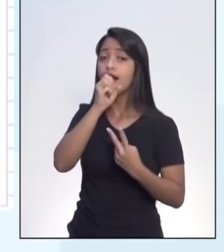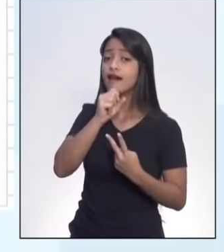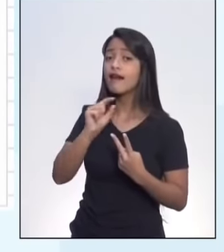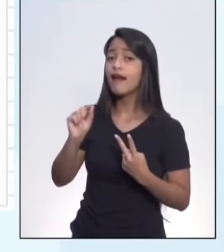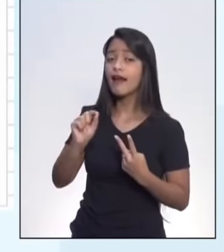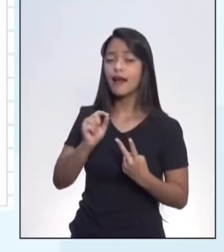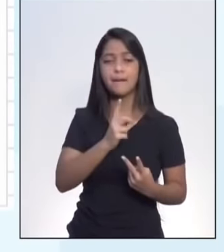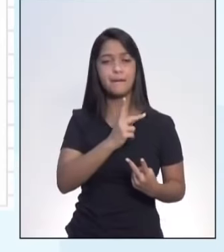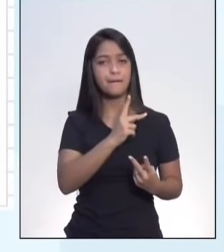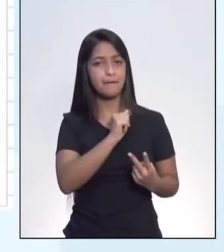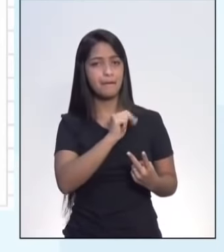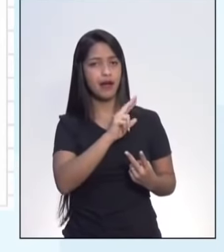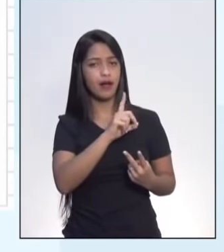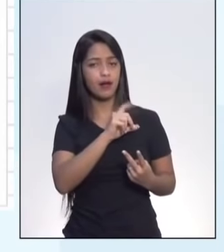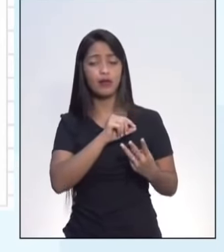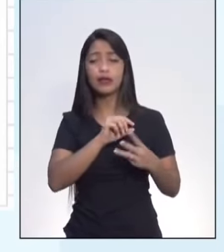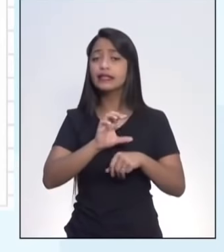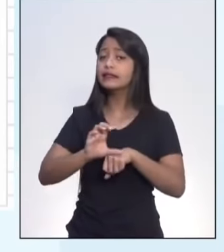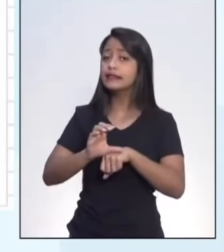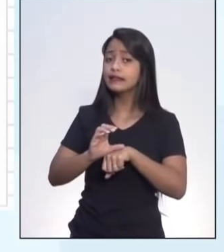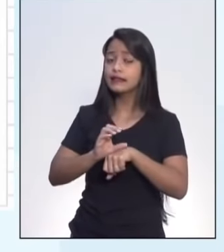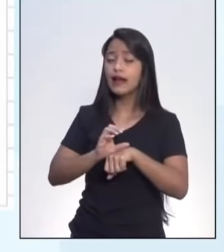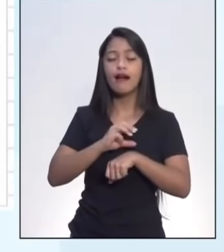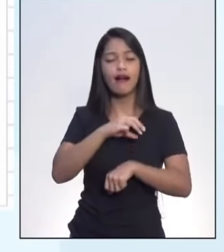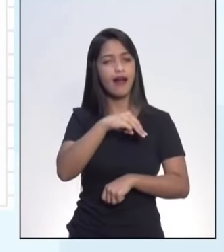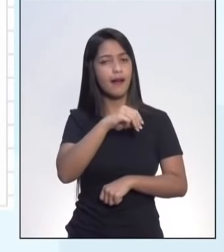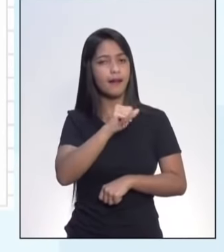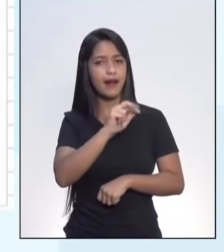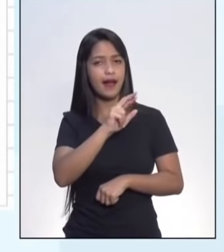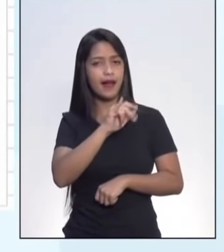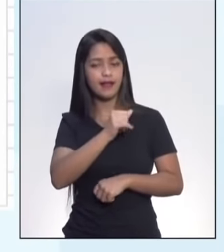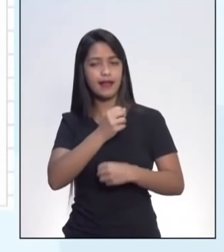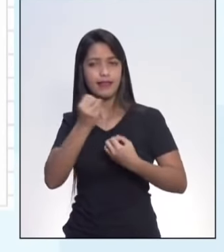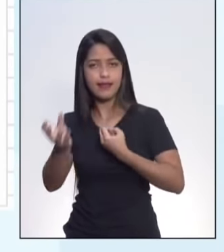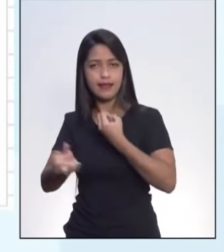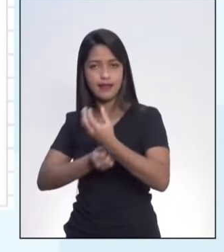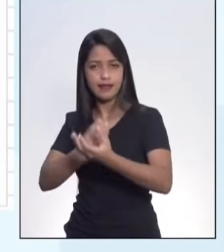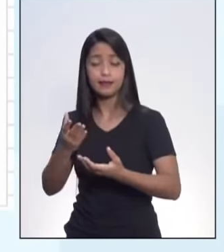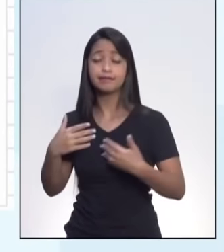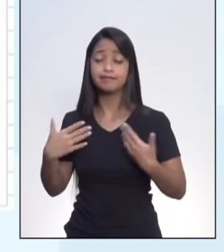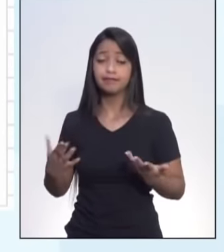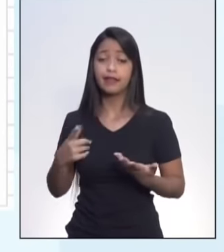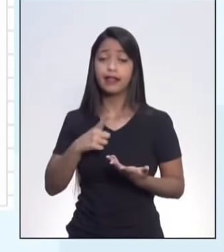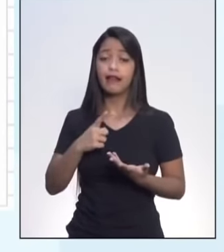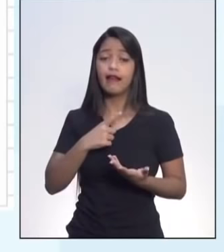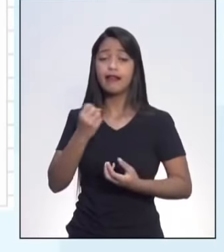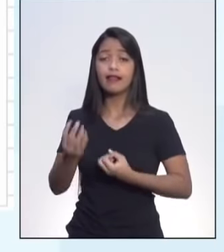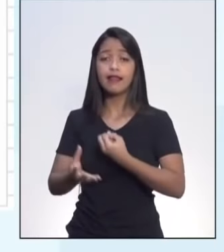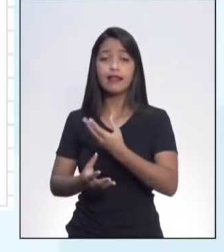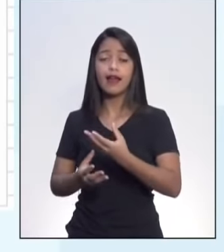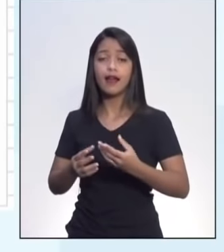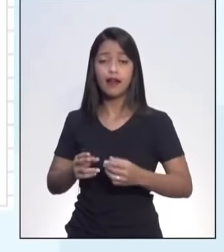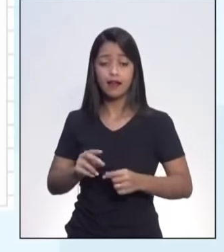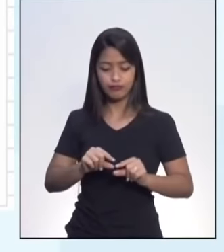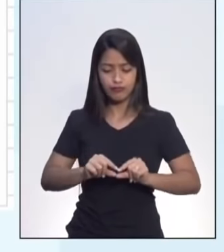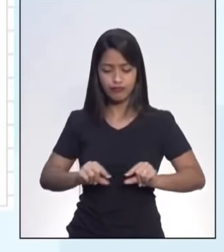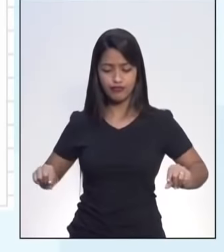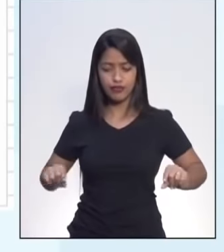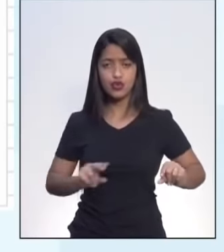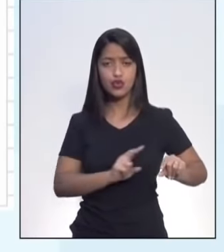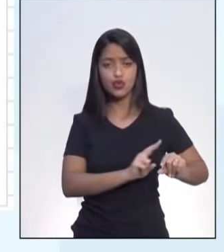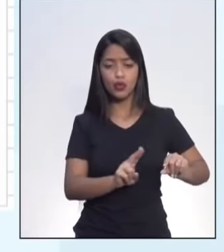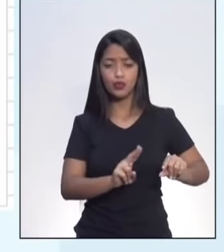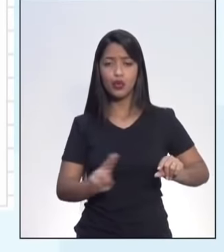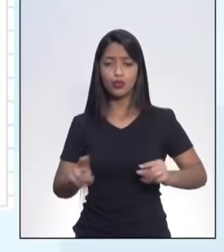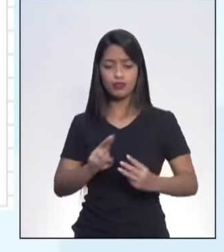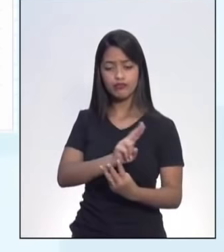doações da Maria. Maria. Então aí temos as doações de máscaras, de luvas, pares, tá ok? E dos aventais. Podemos ir à